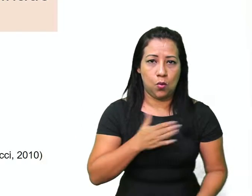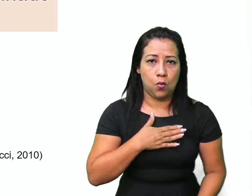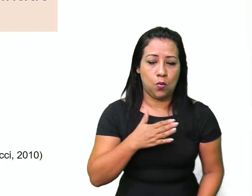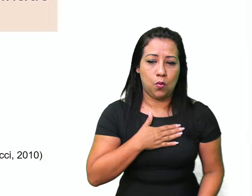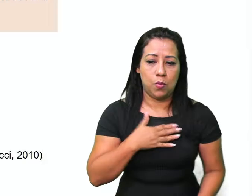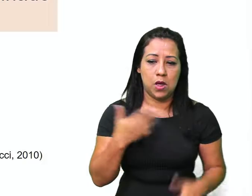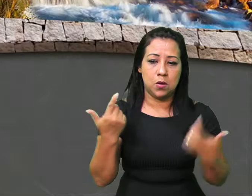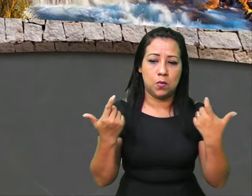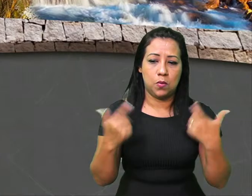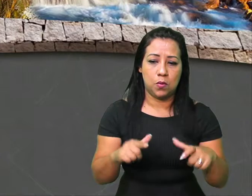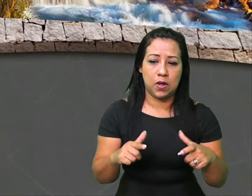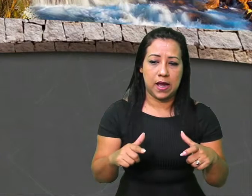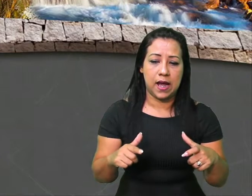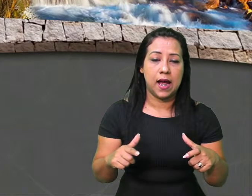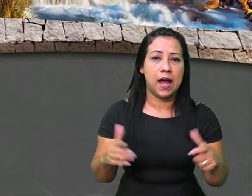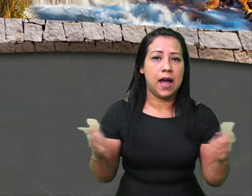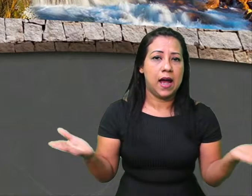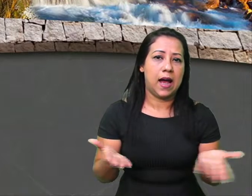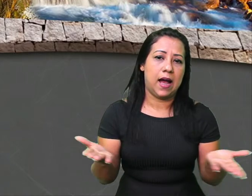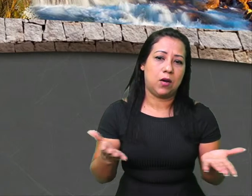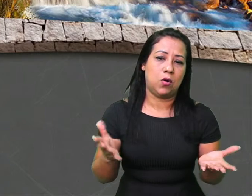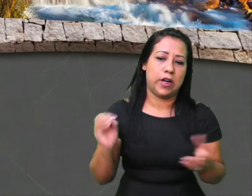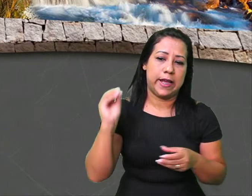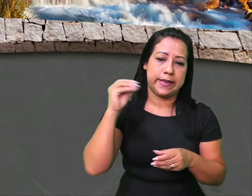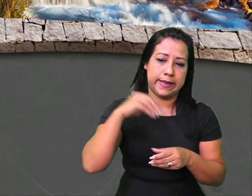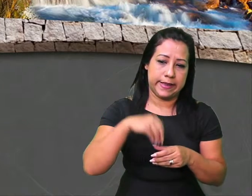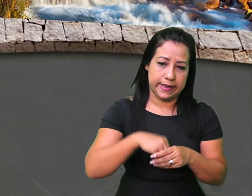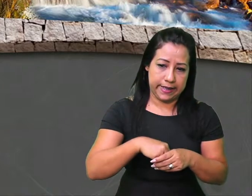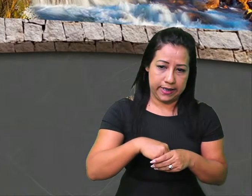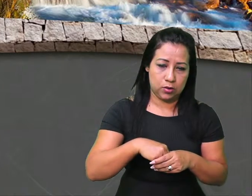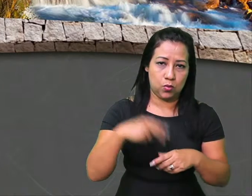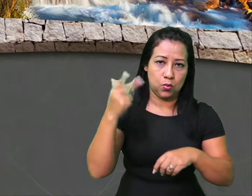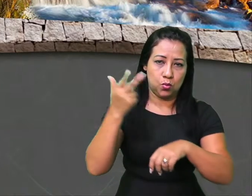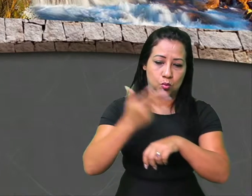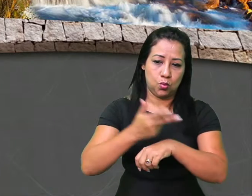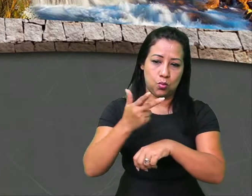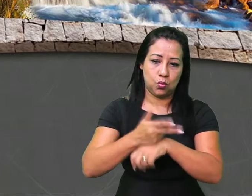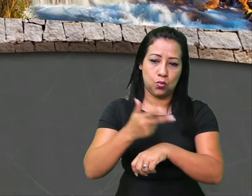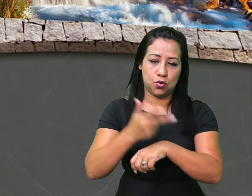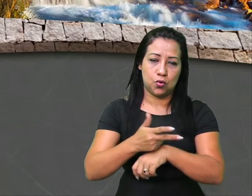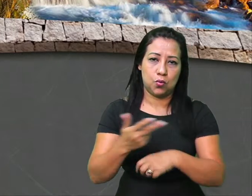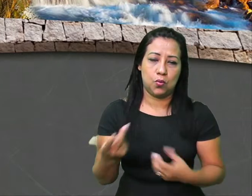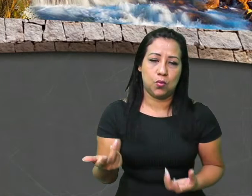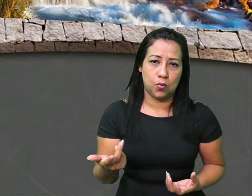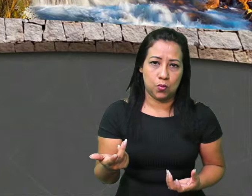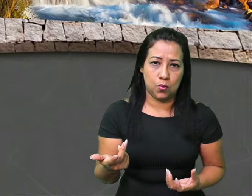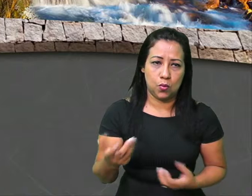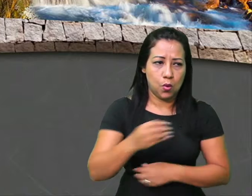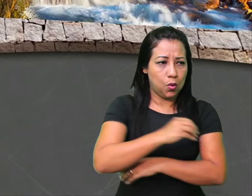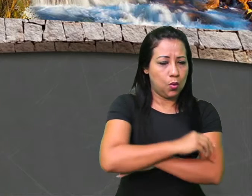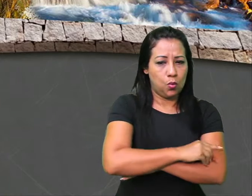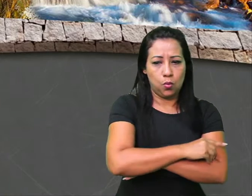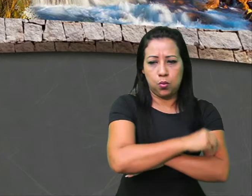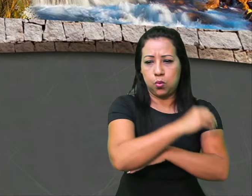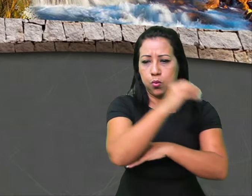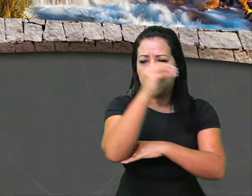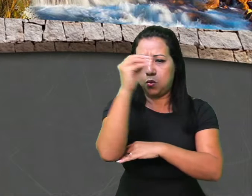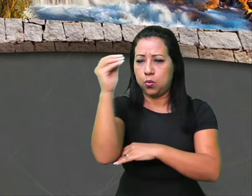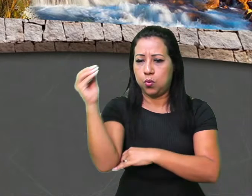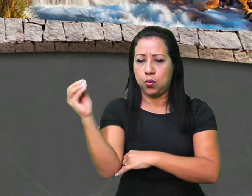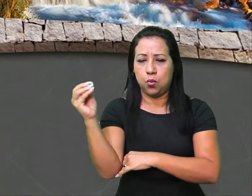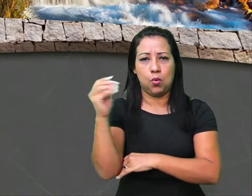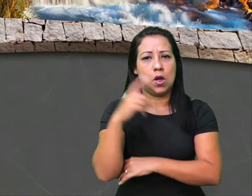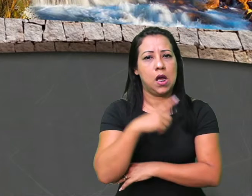estúdio. Durante o dia eu tenho vários lugares ao mesmo tempo.